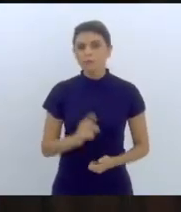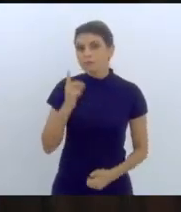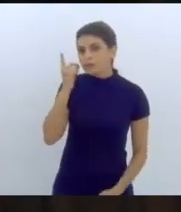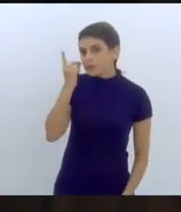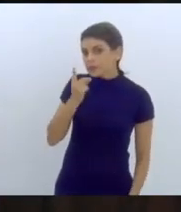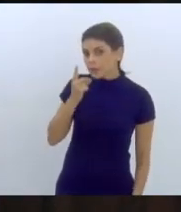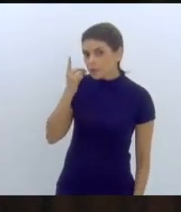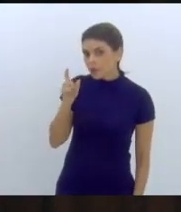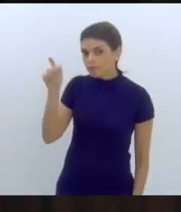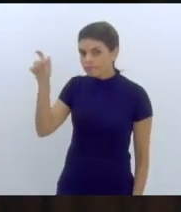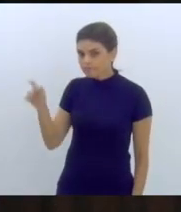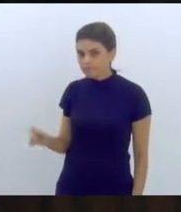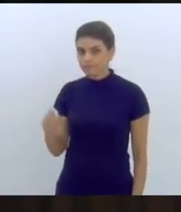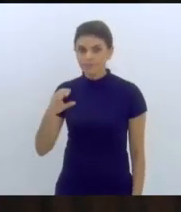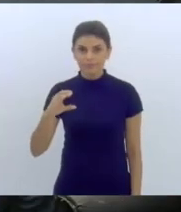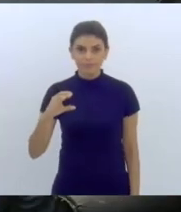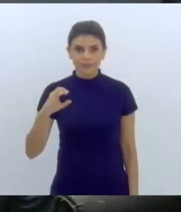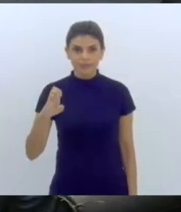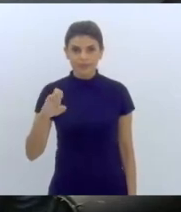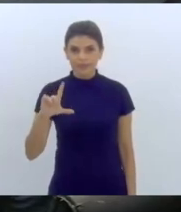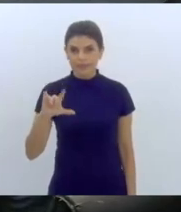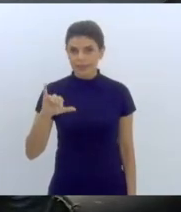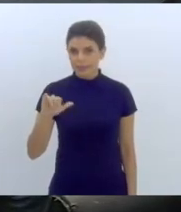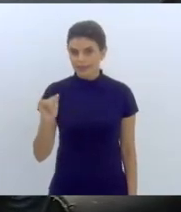Deputada Célia Jordão.